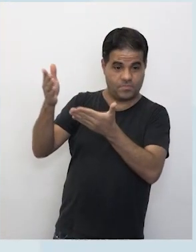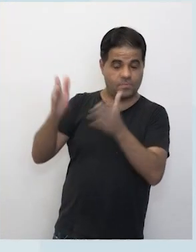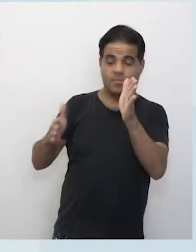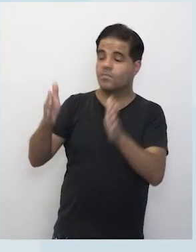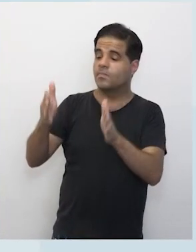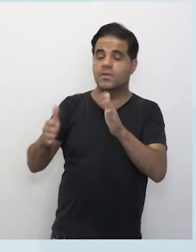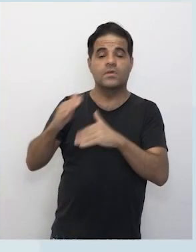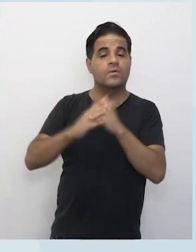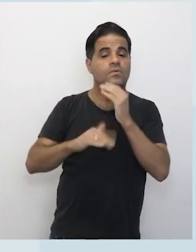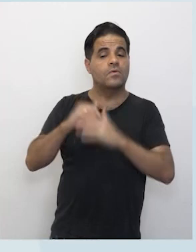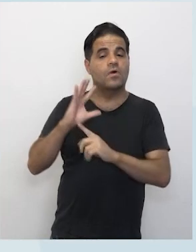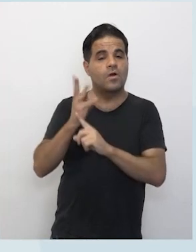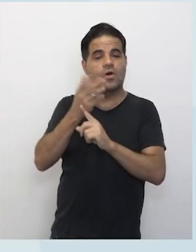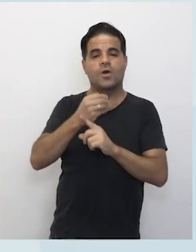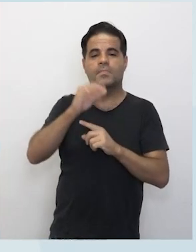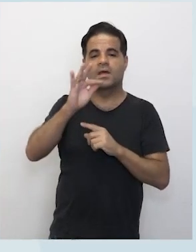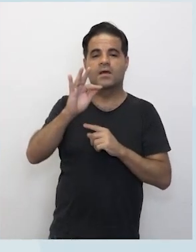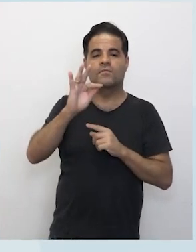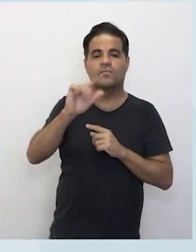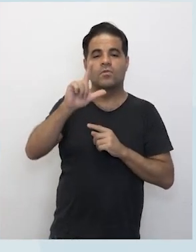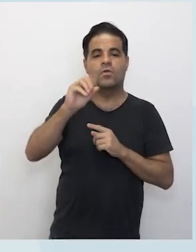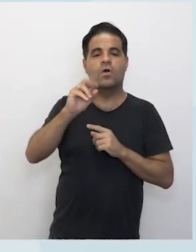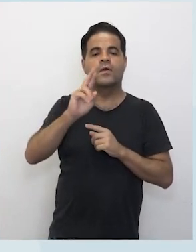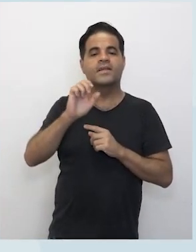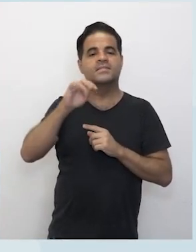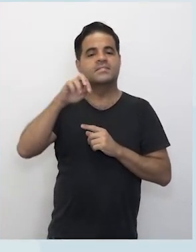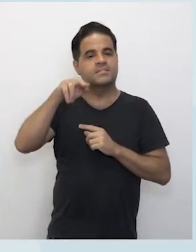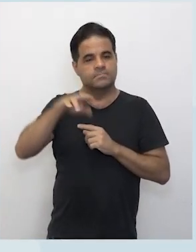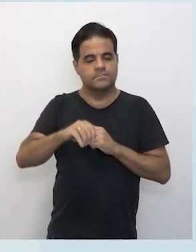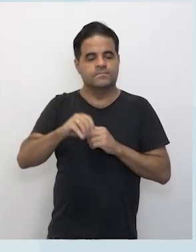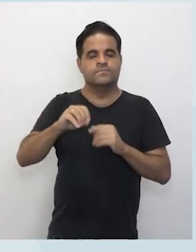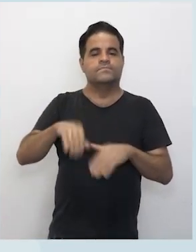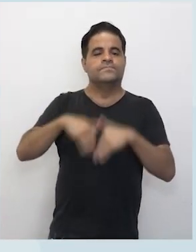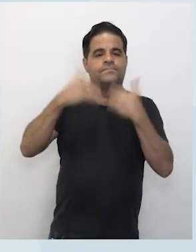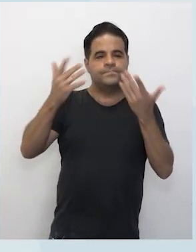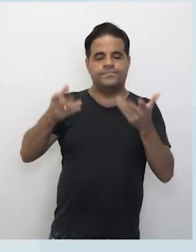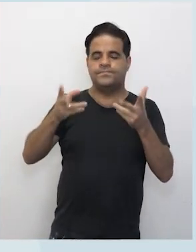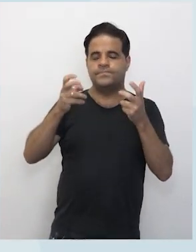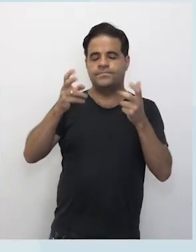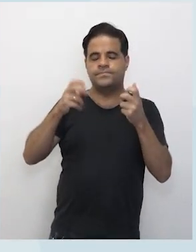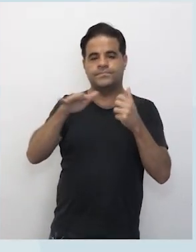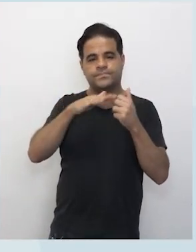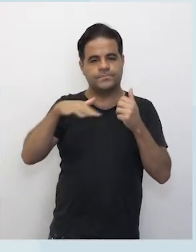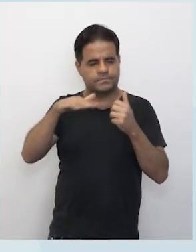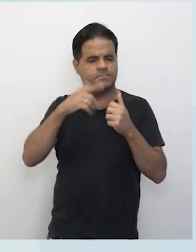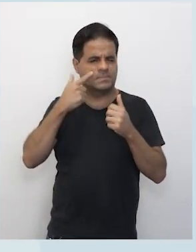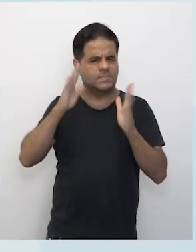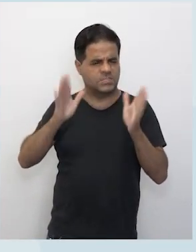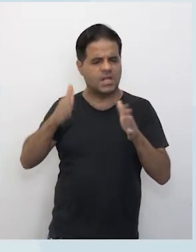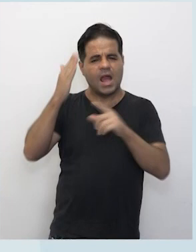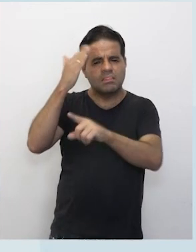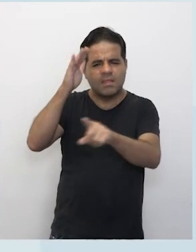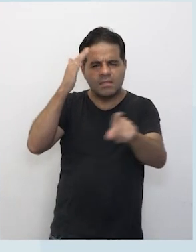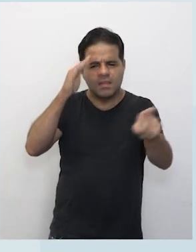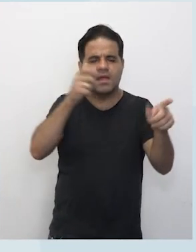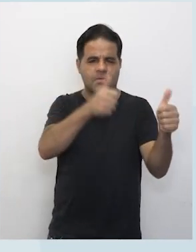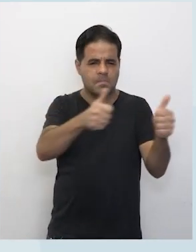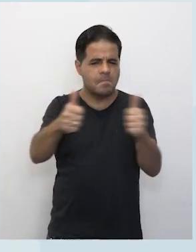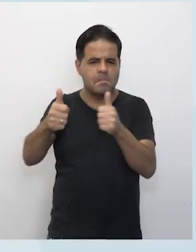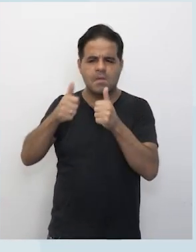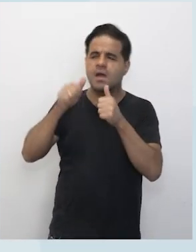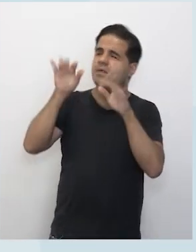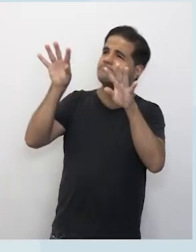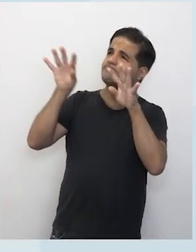período florentino. A gente consegue perceber mais uma vez, não só a questão lá do chiaro escuro, que eu acho que vocês já entenderam bem, mas